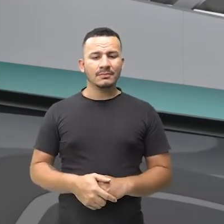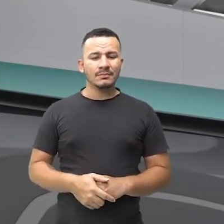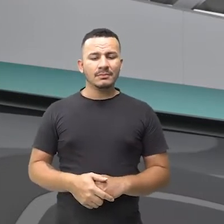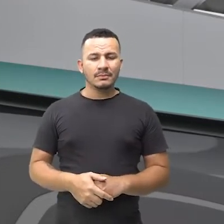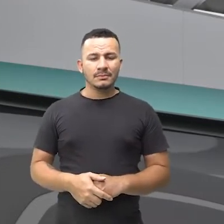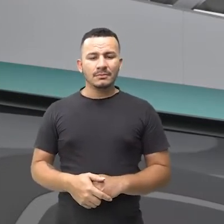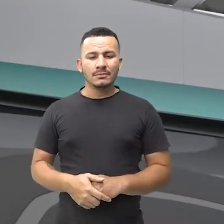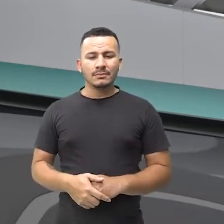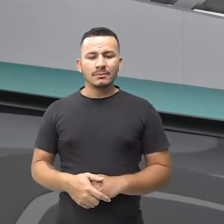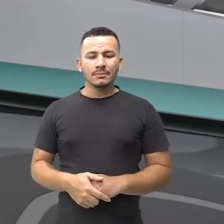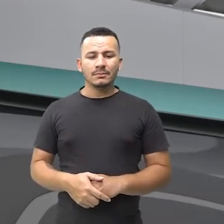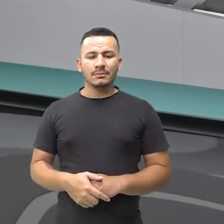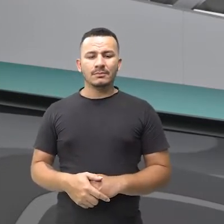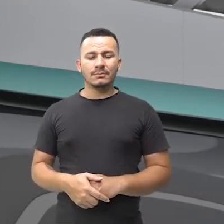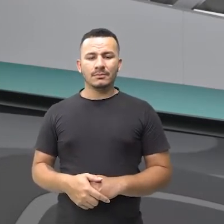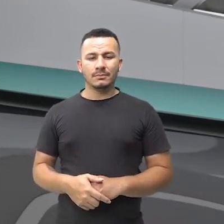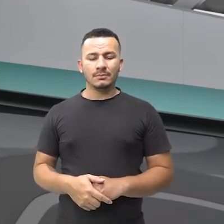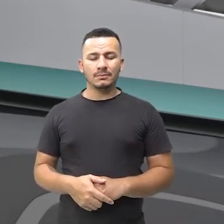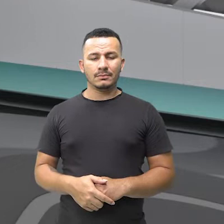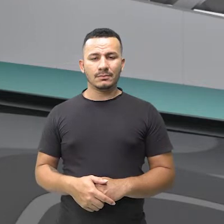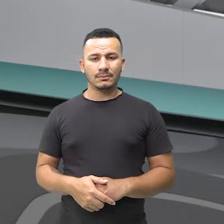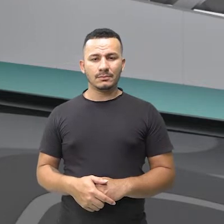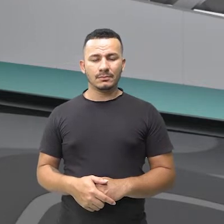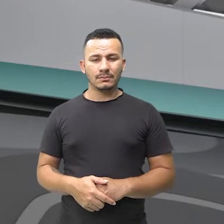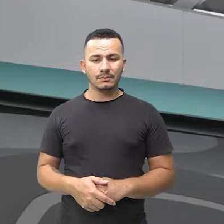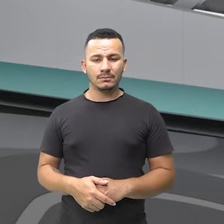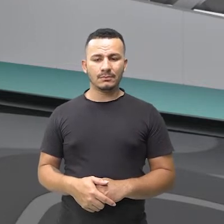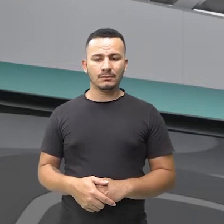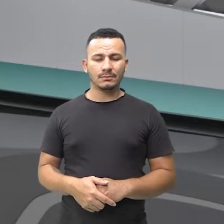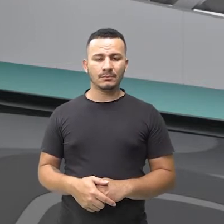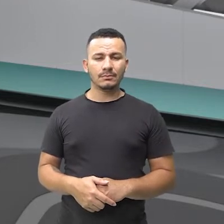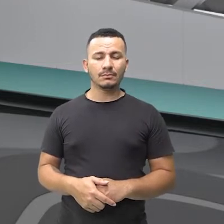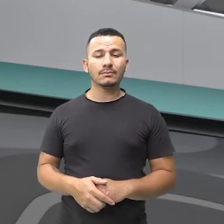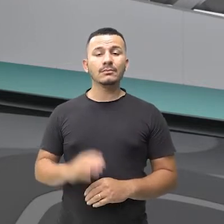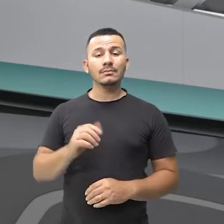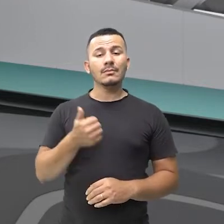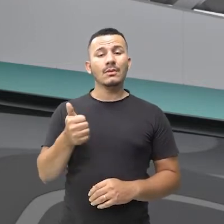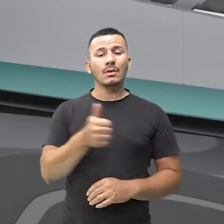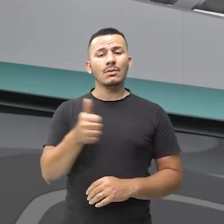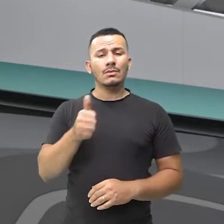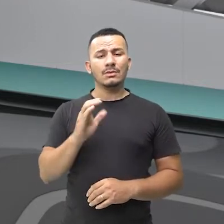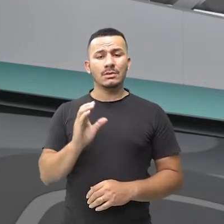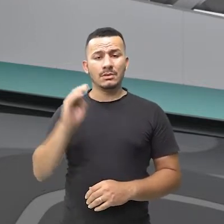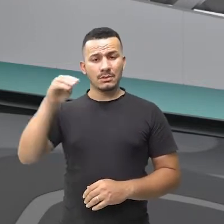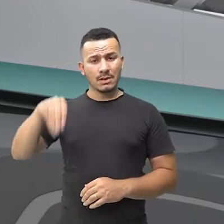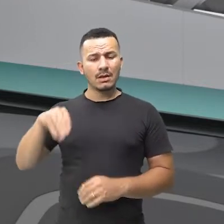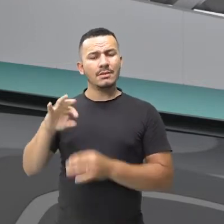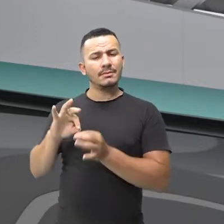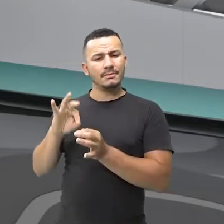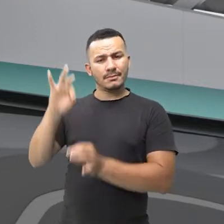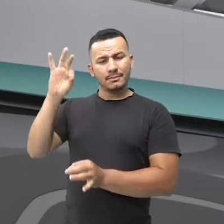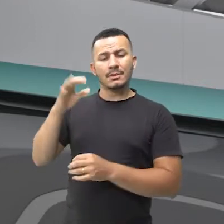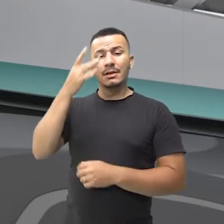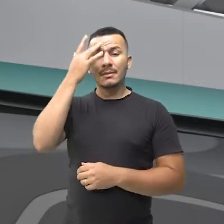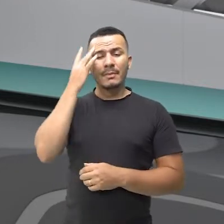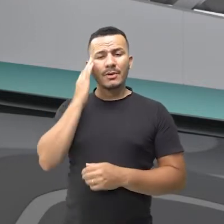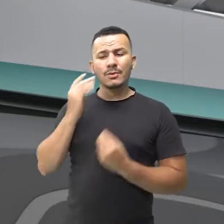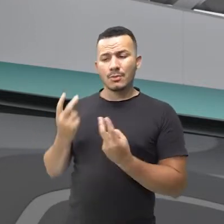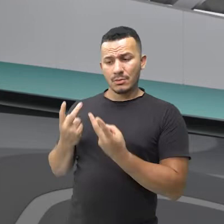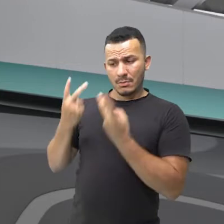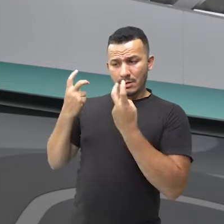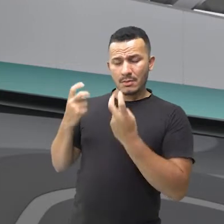ver a imagem, ou seja, ela é desse tamanho, 11 centímetros, então alguns